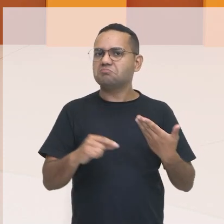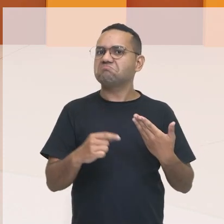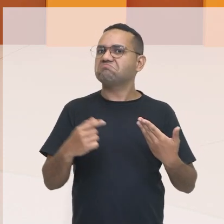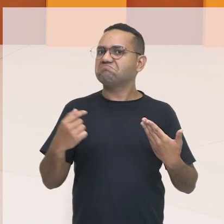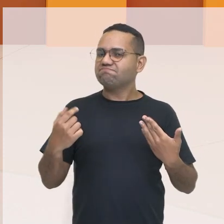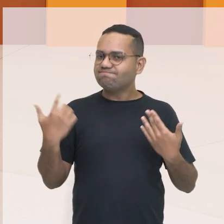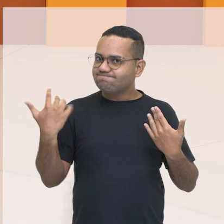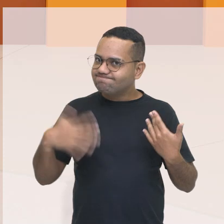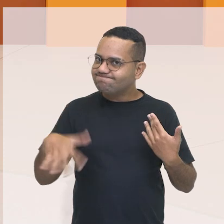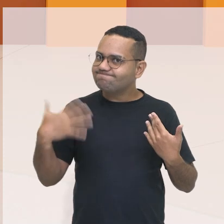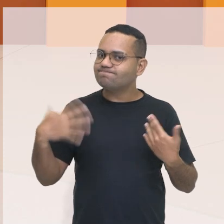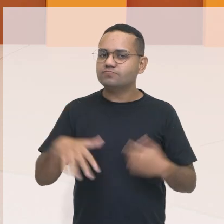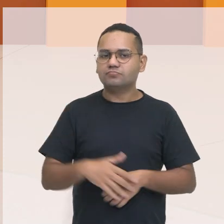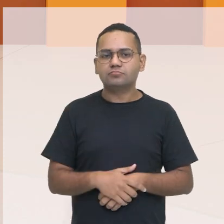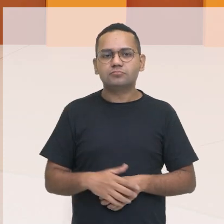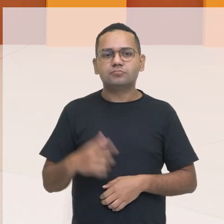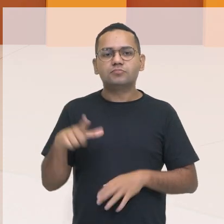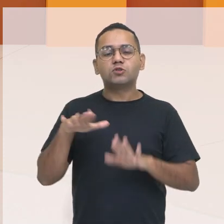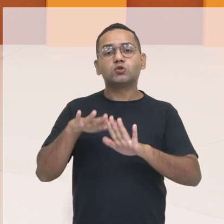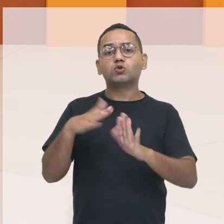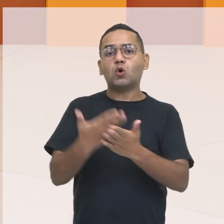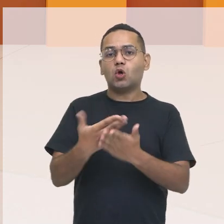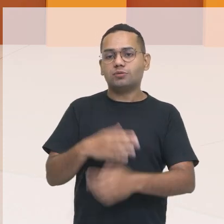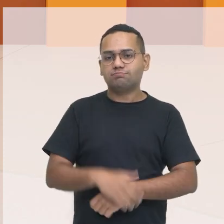pensar, né? Ele diz que a escola,